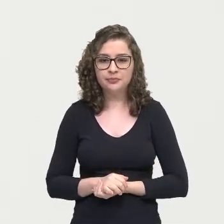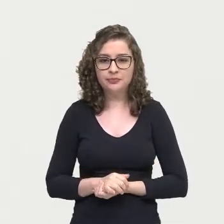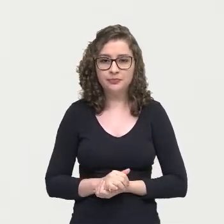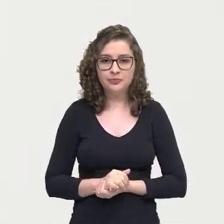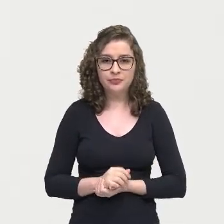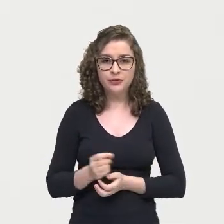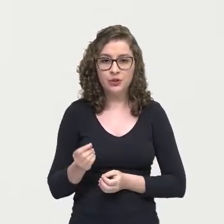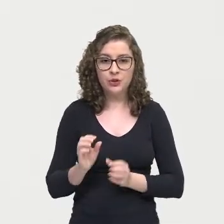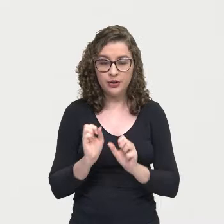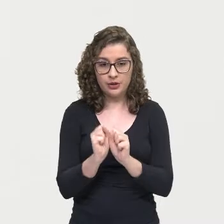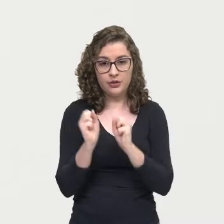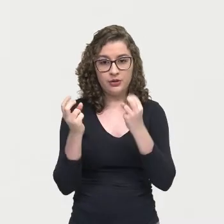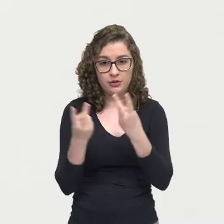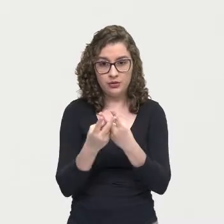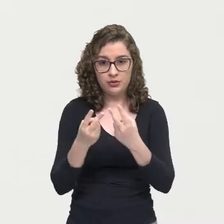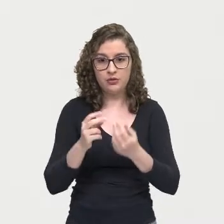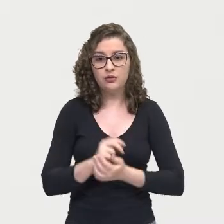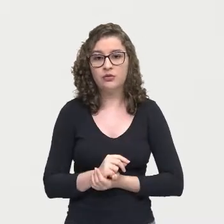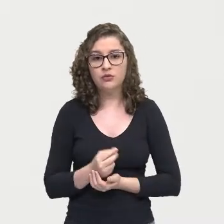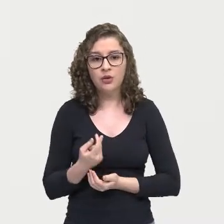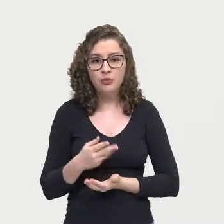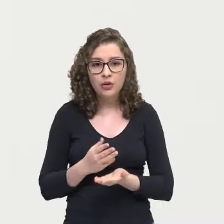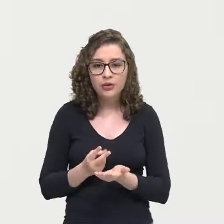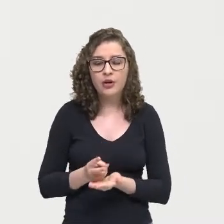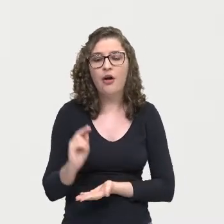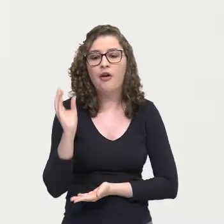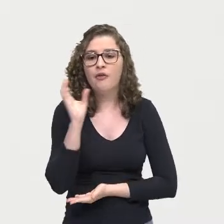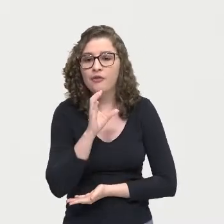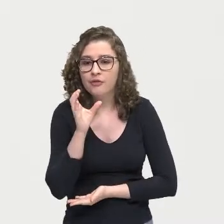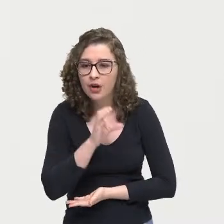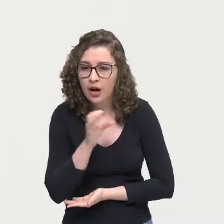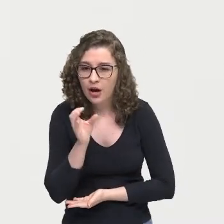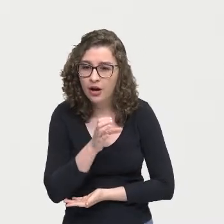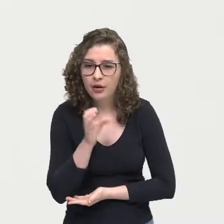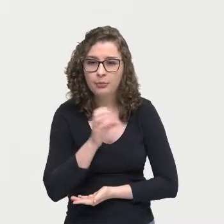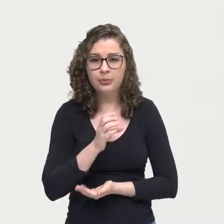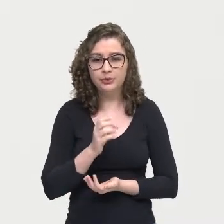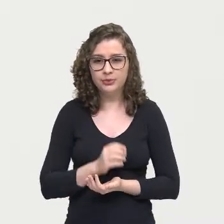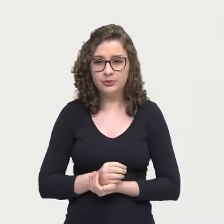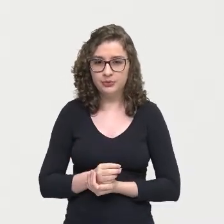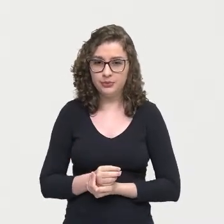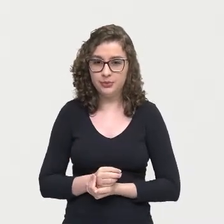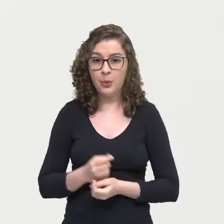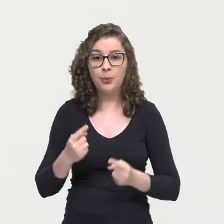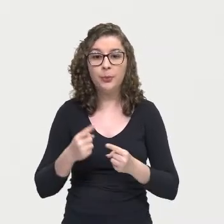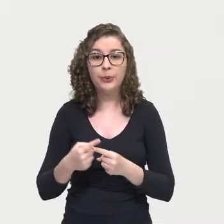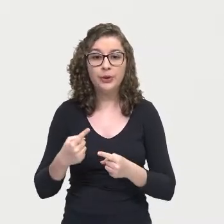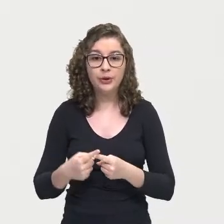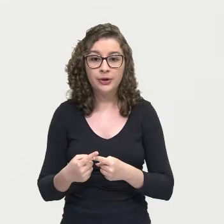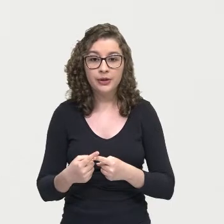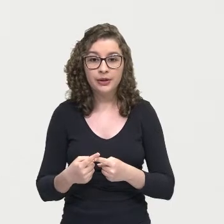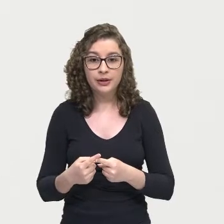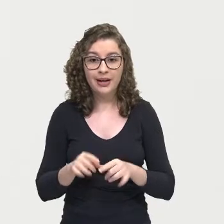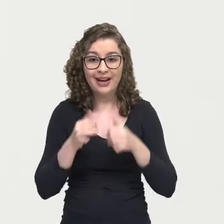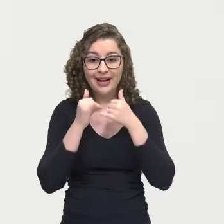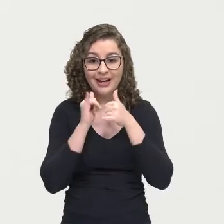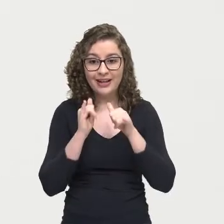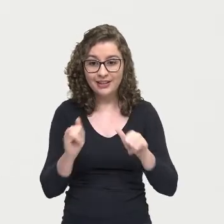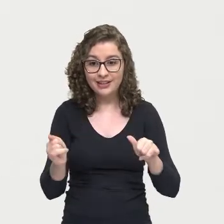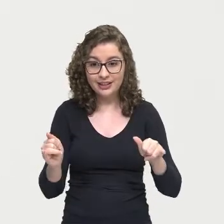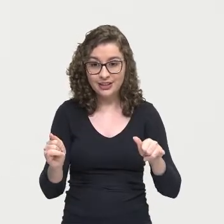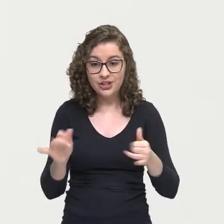São substâncias que aumentam a velocidade das reações porque elas diminuem